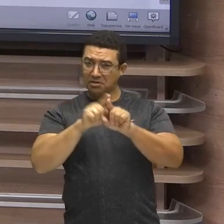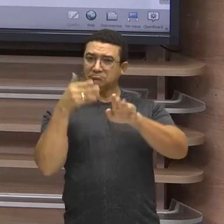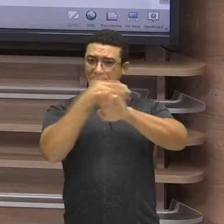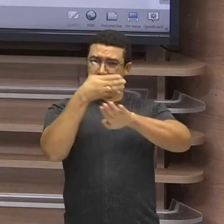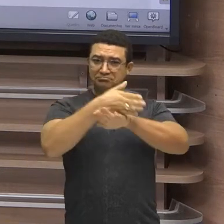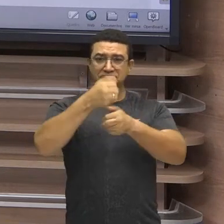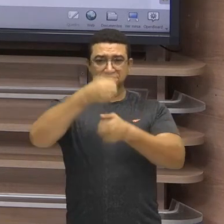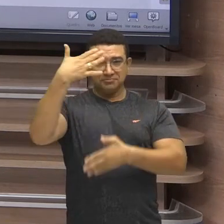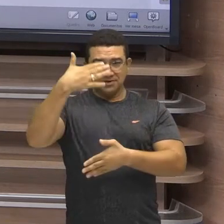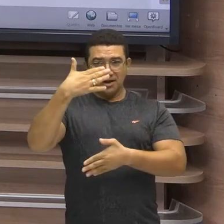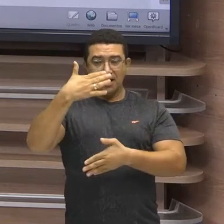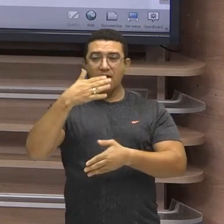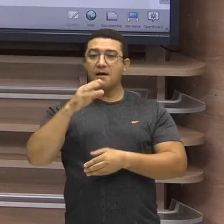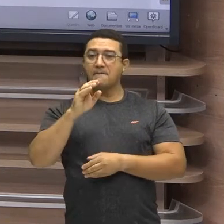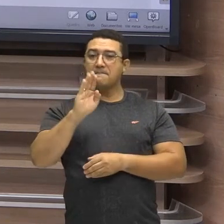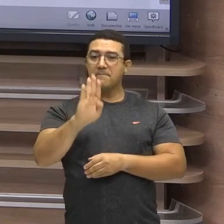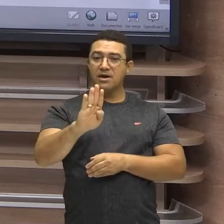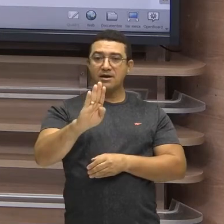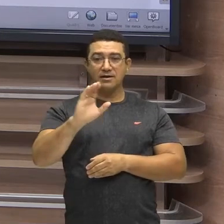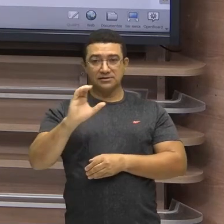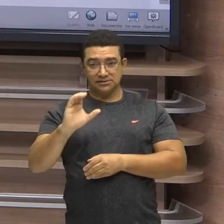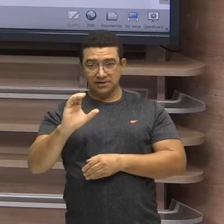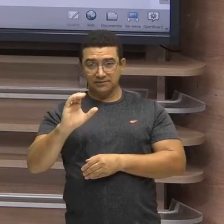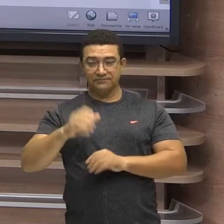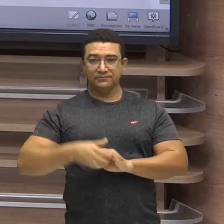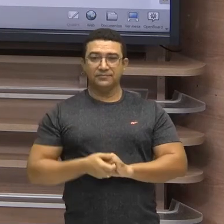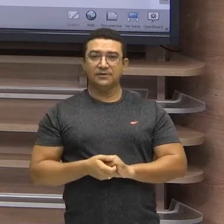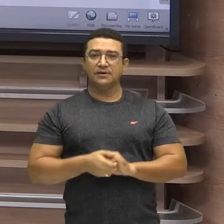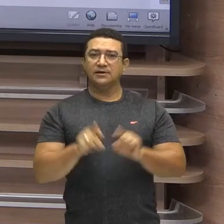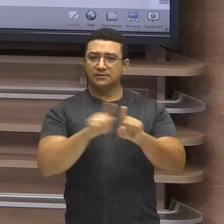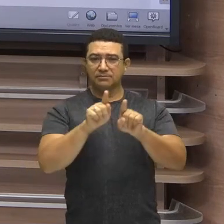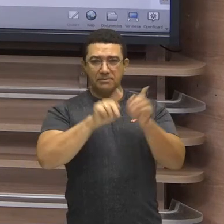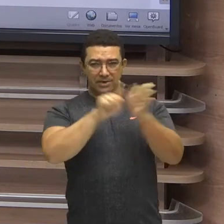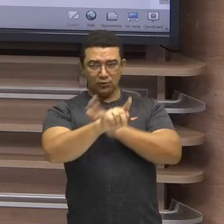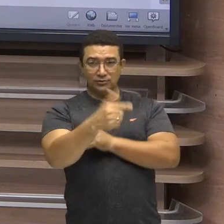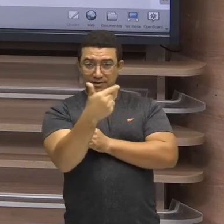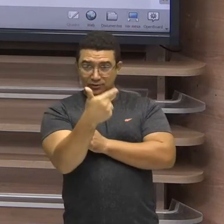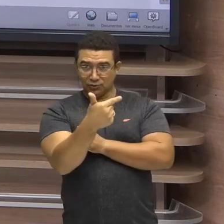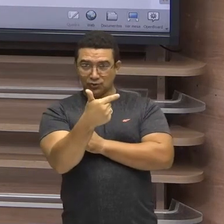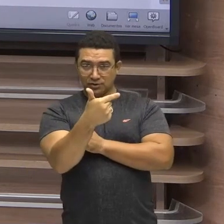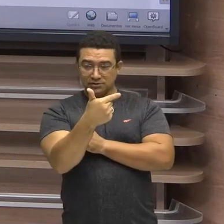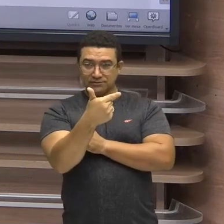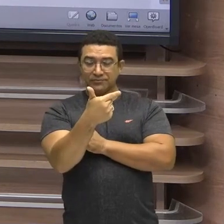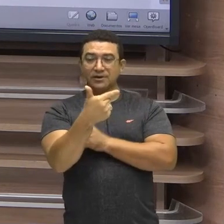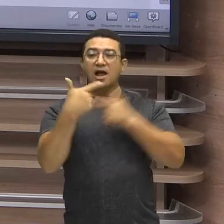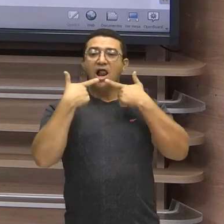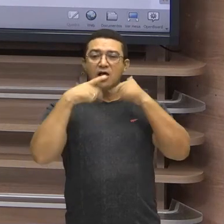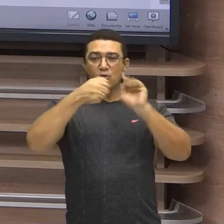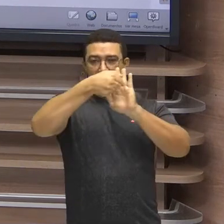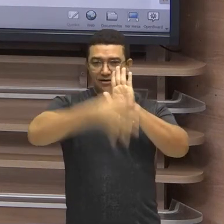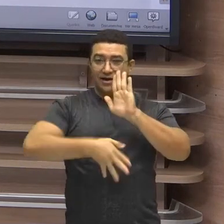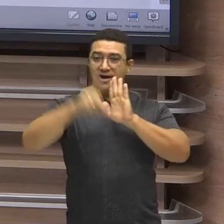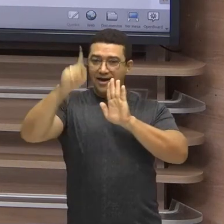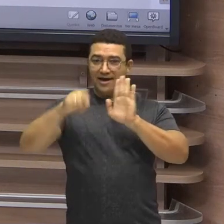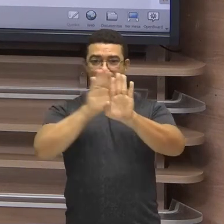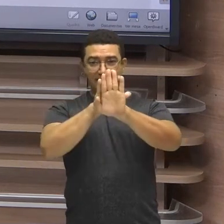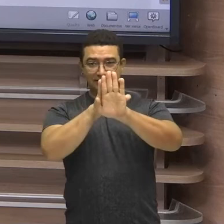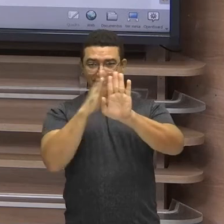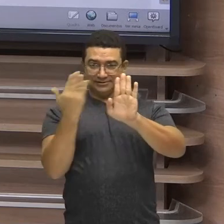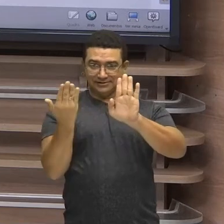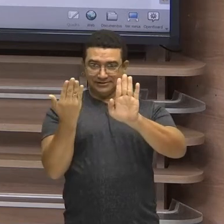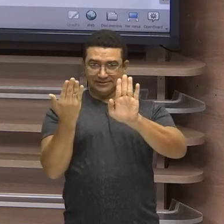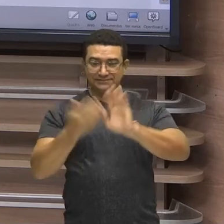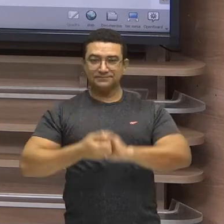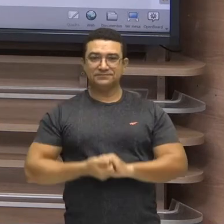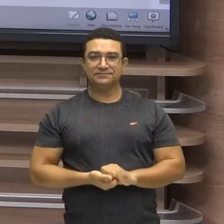letra B e C, e também que a questão 2, a figura de linguagem é antítese.